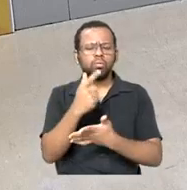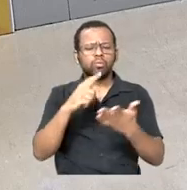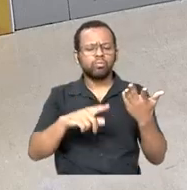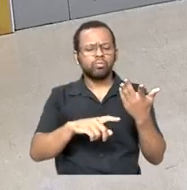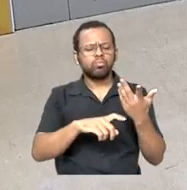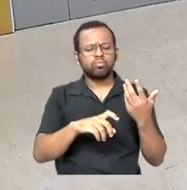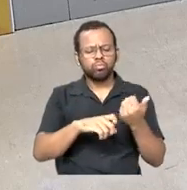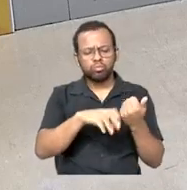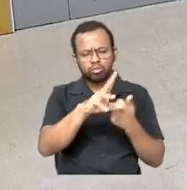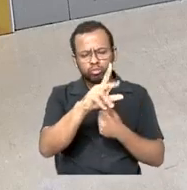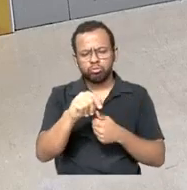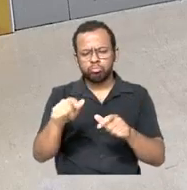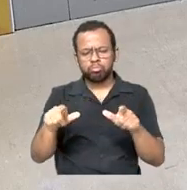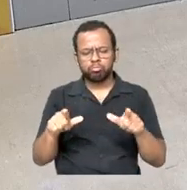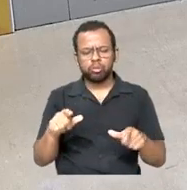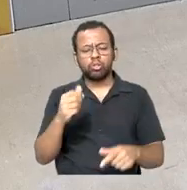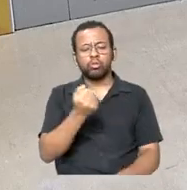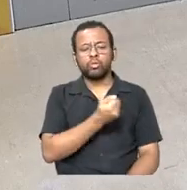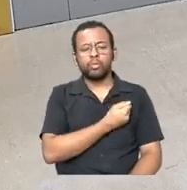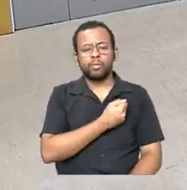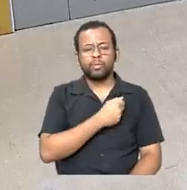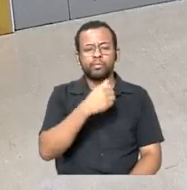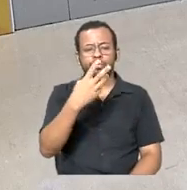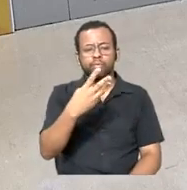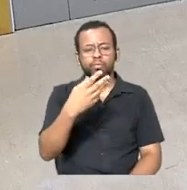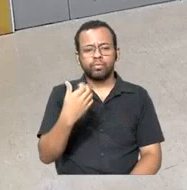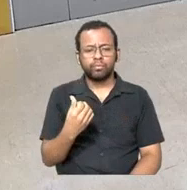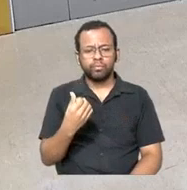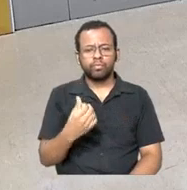para depois tá 36 36